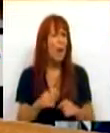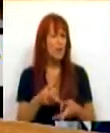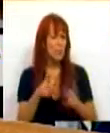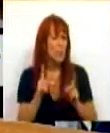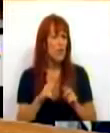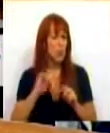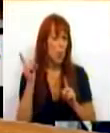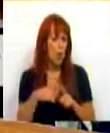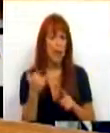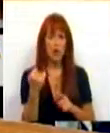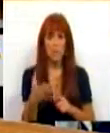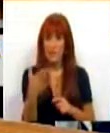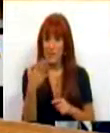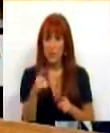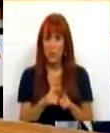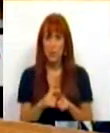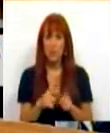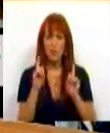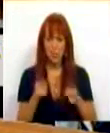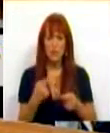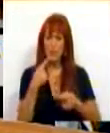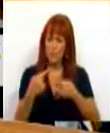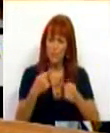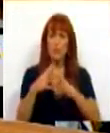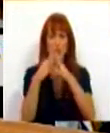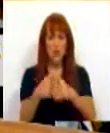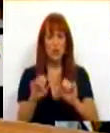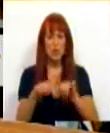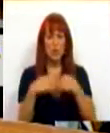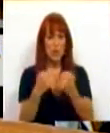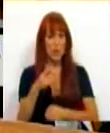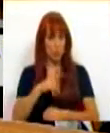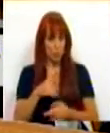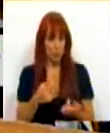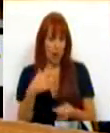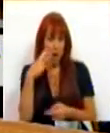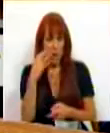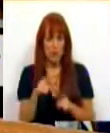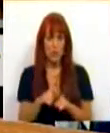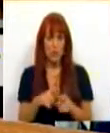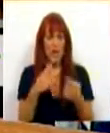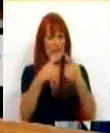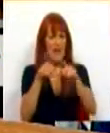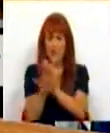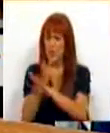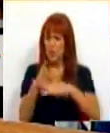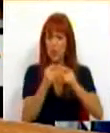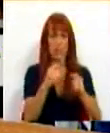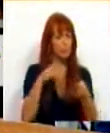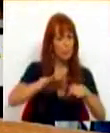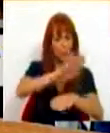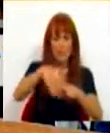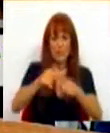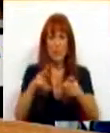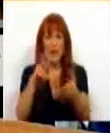disponibilidade durante o ano de 2017 para se incitar um diálogo estruturado na sociedade portuguesa e com, naturalmente, os diferentes agentes intervenientes